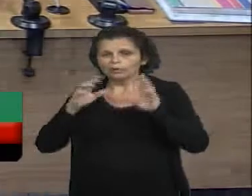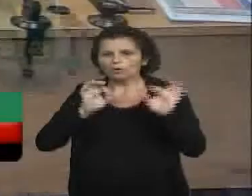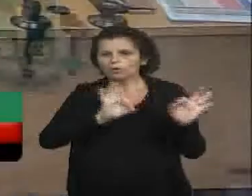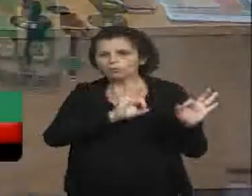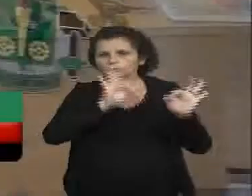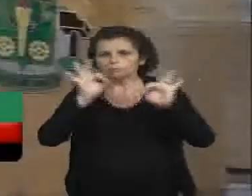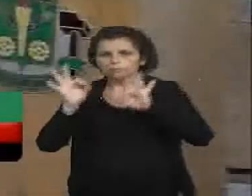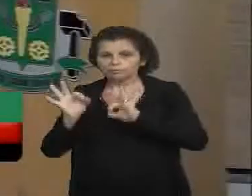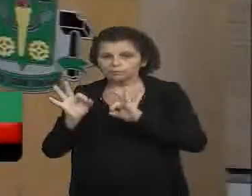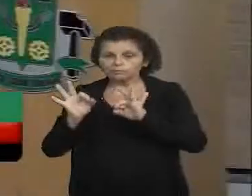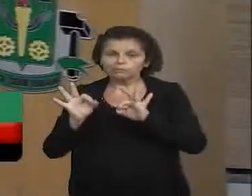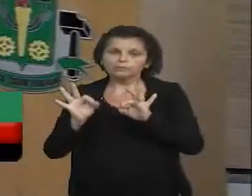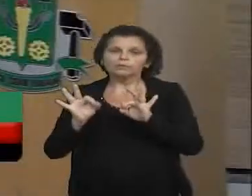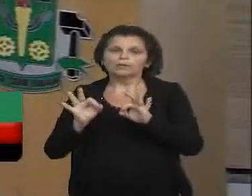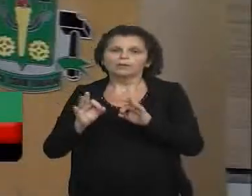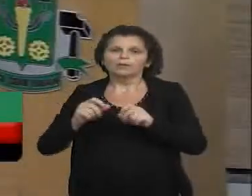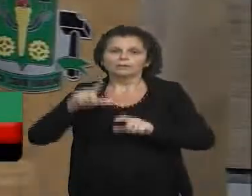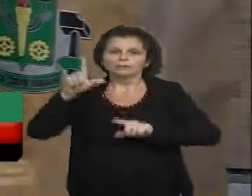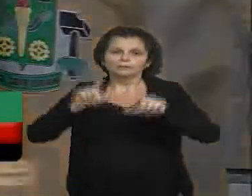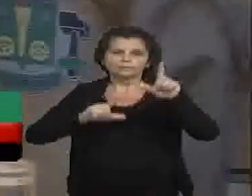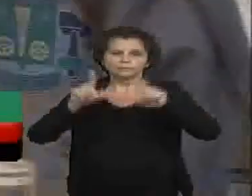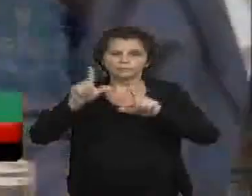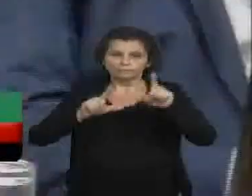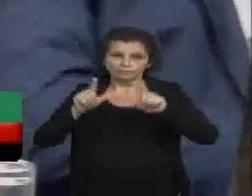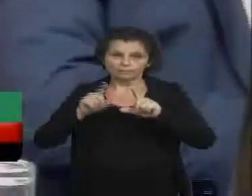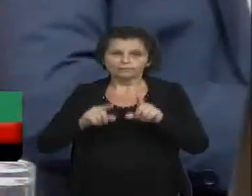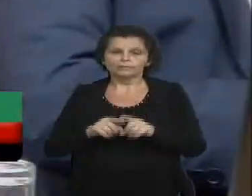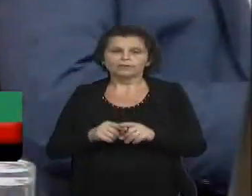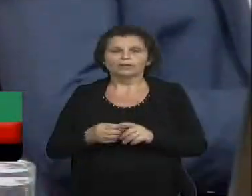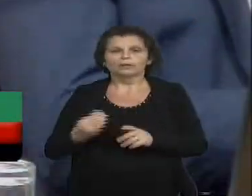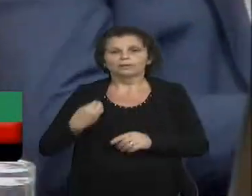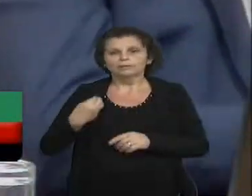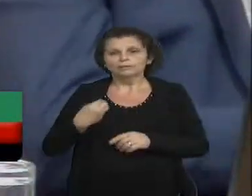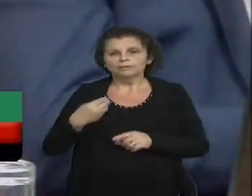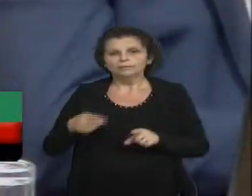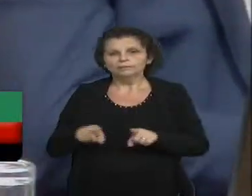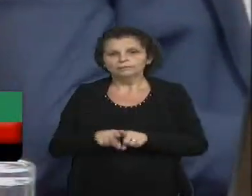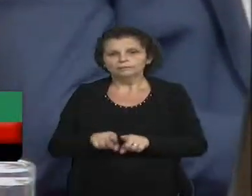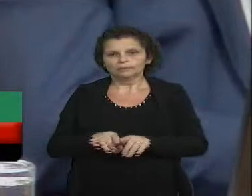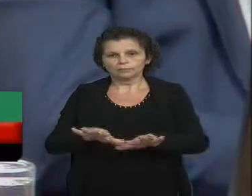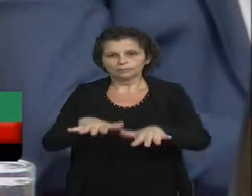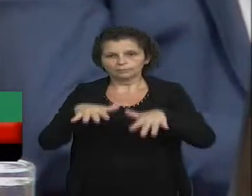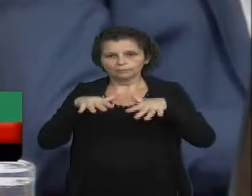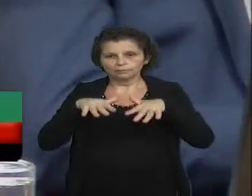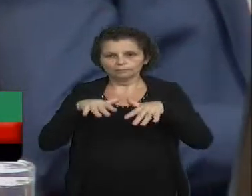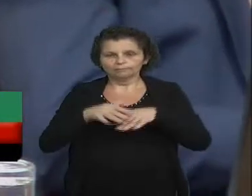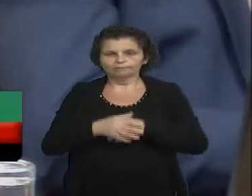assistindo pela TV Câmara e os que estão presentes hoje no plenário.